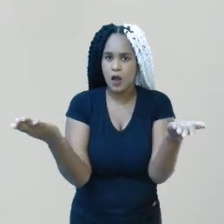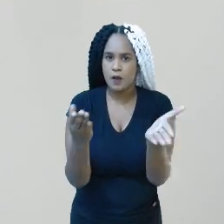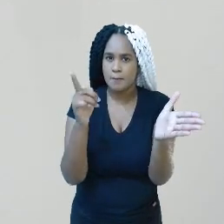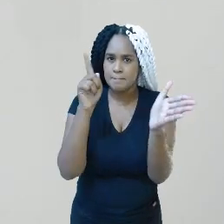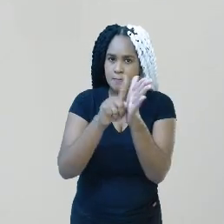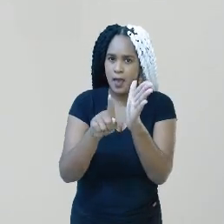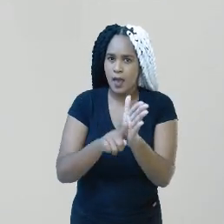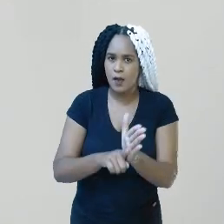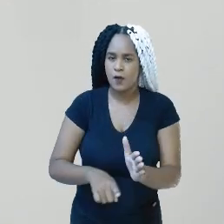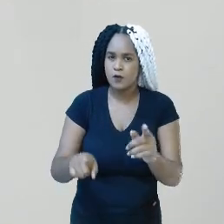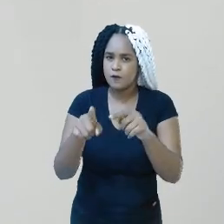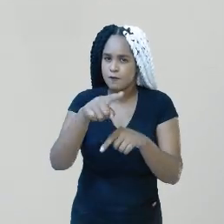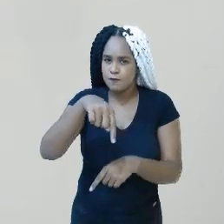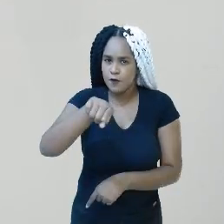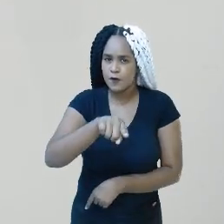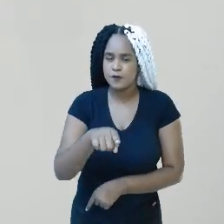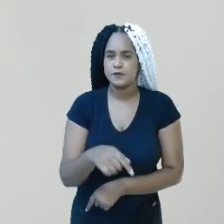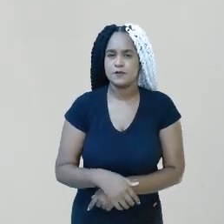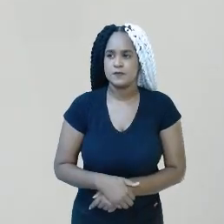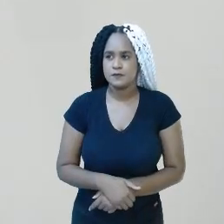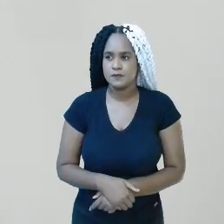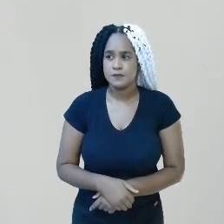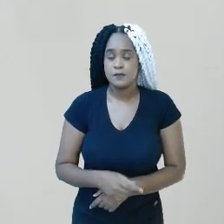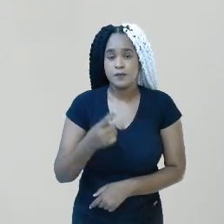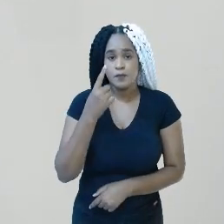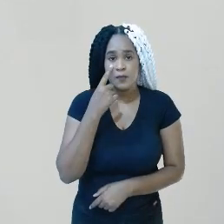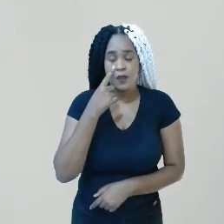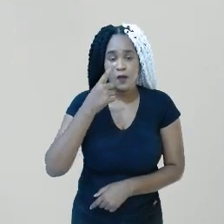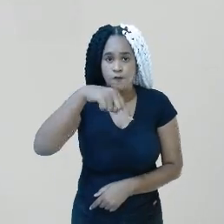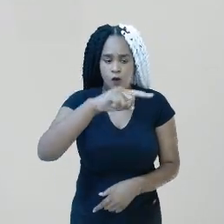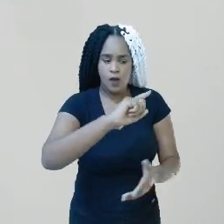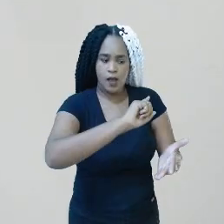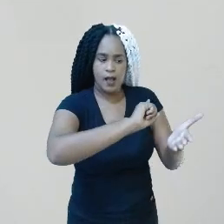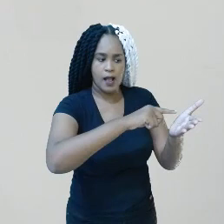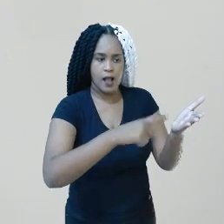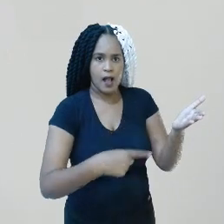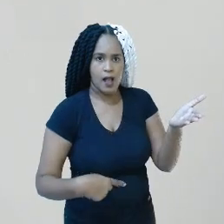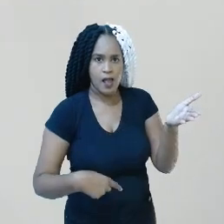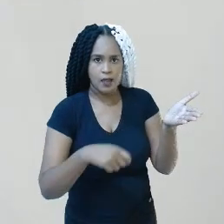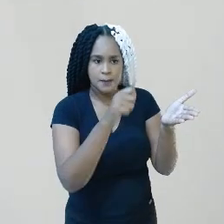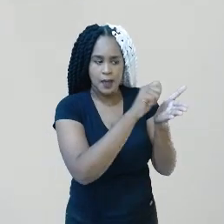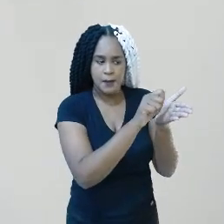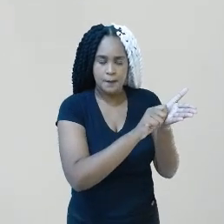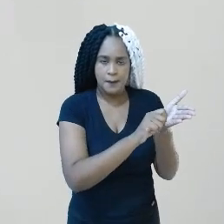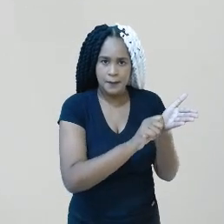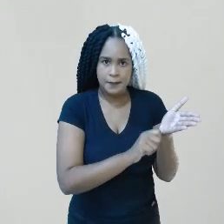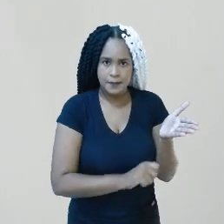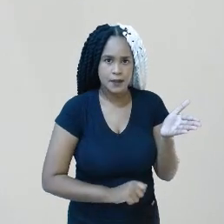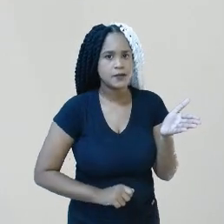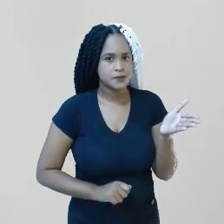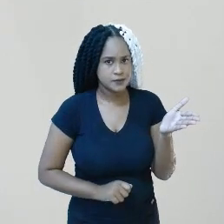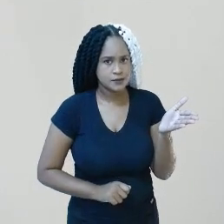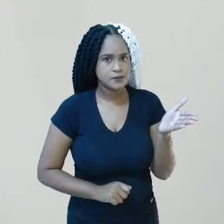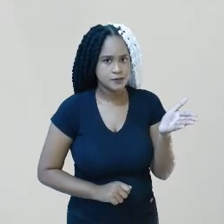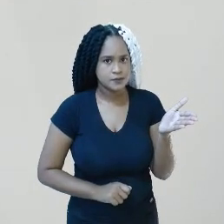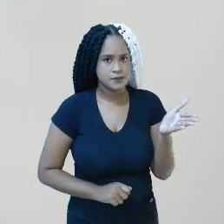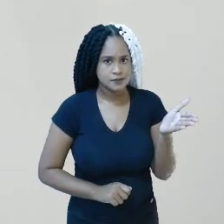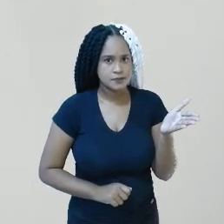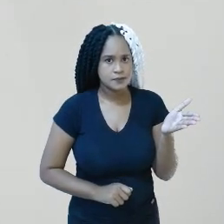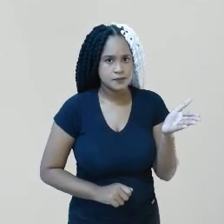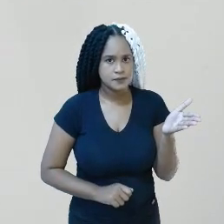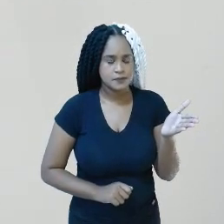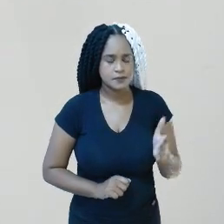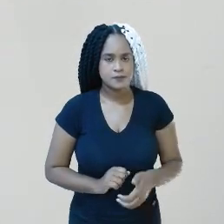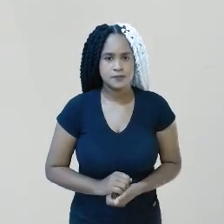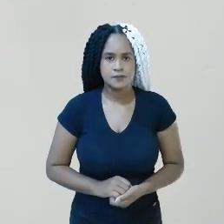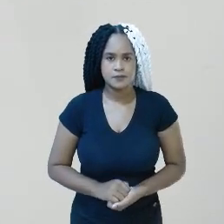para vocês, tá? O que vocês podem fazer? Pega o caderno, corre lá, anota isso aqui que a gente